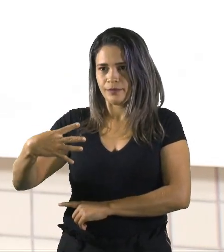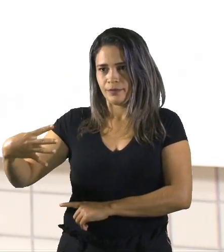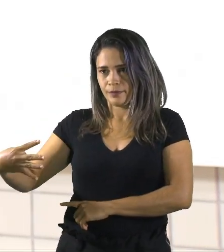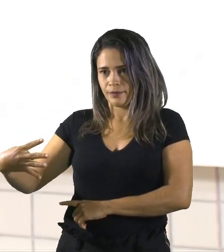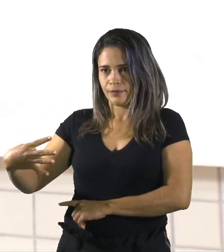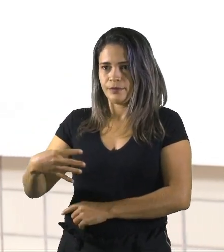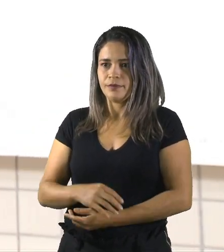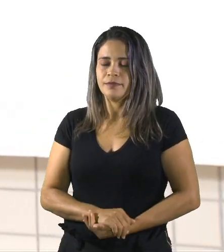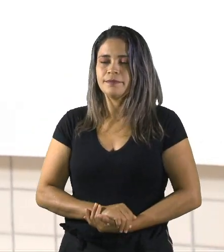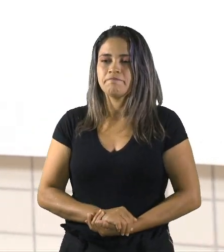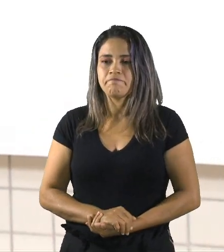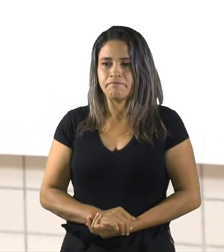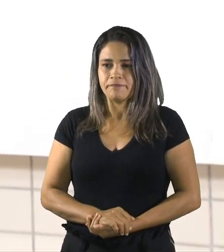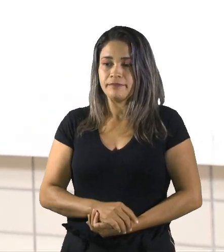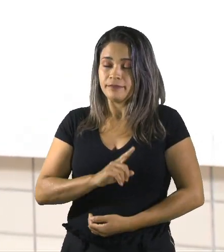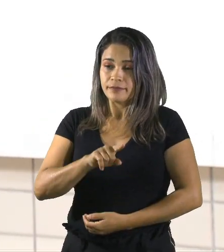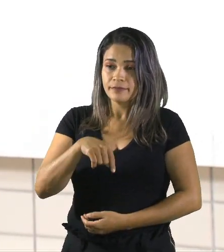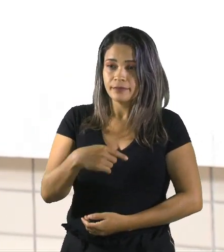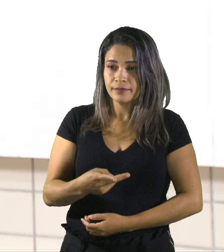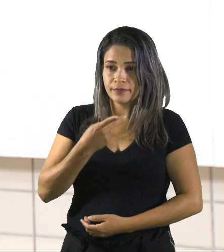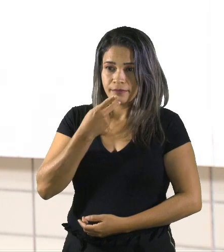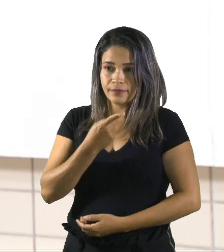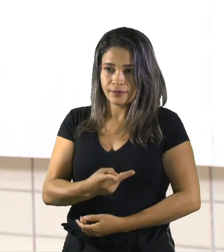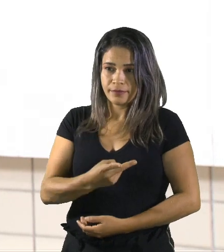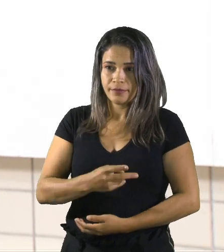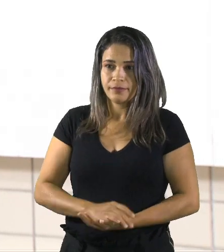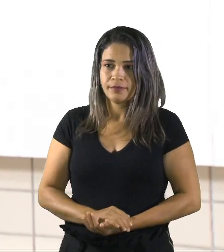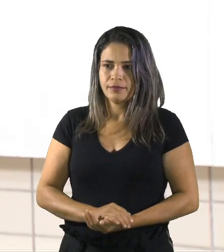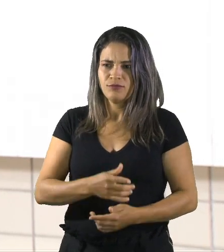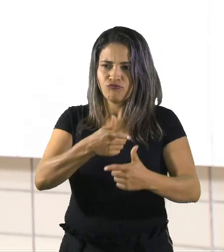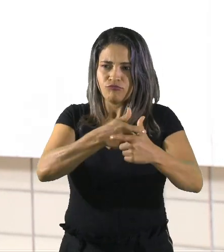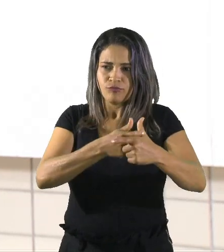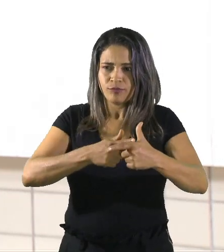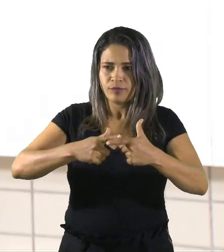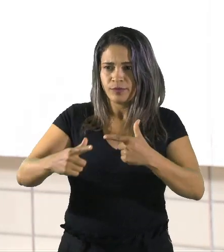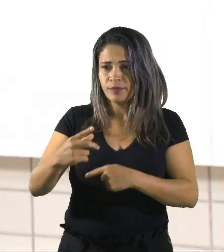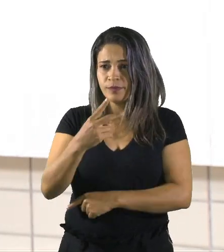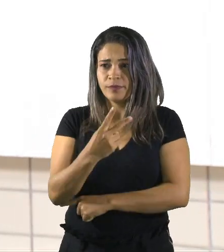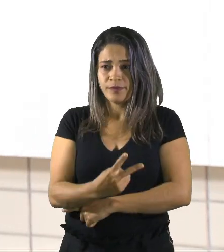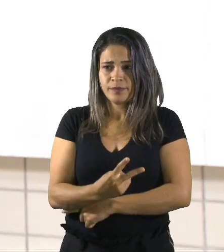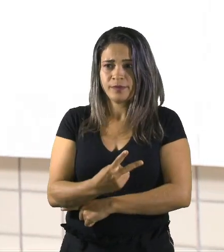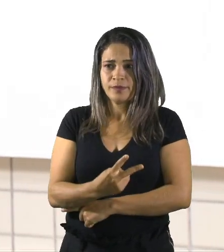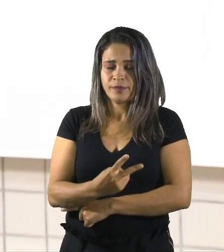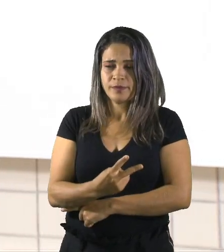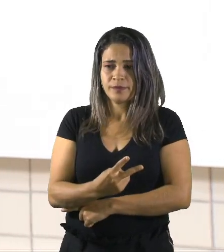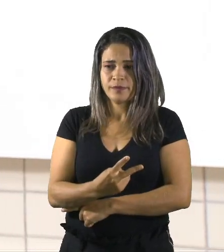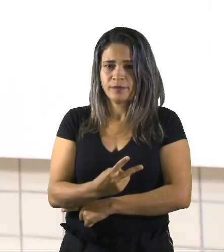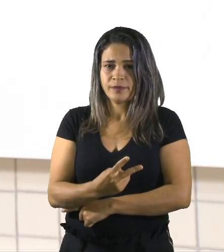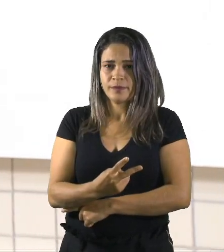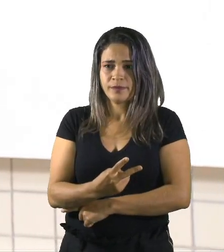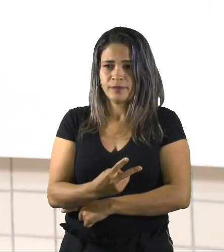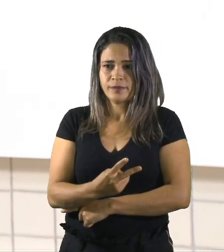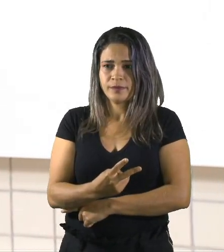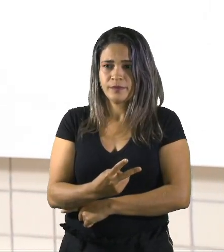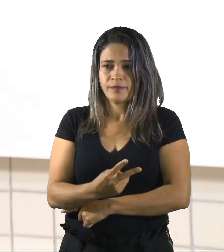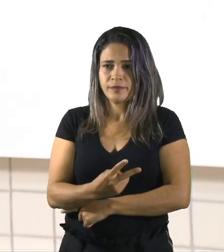44. Depois eu disse, divide por 2 esse número.